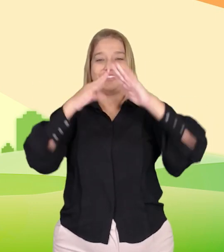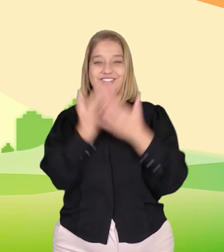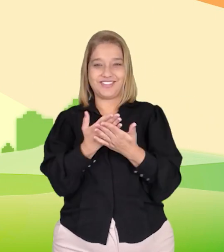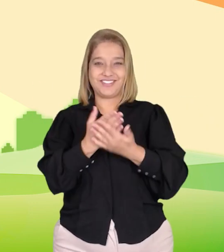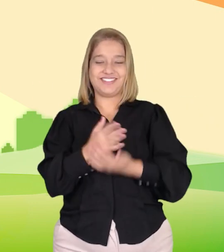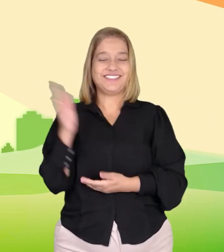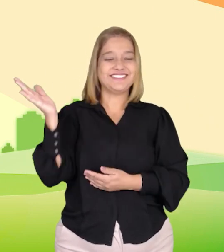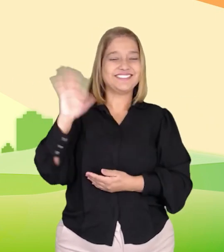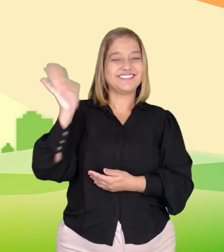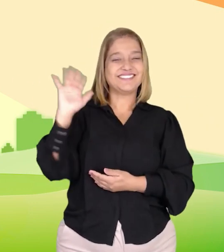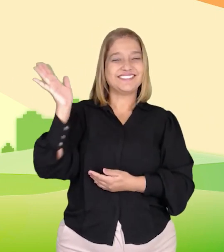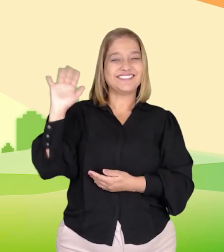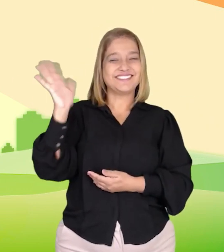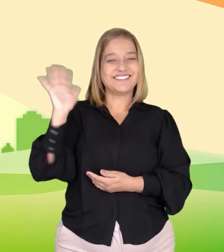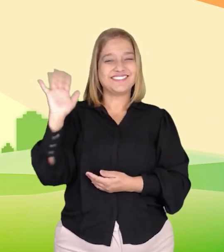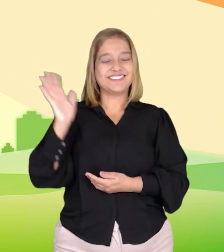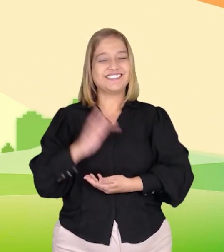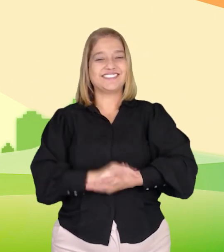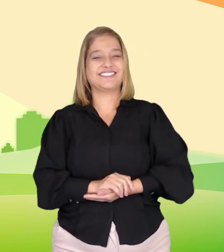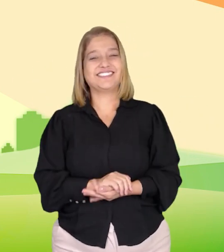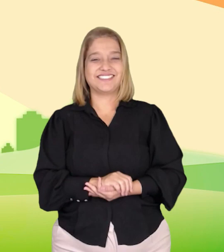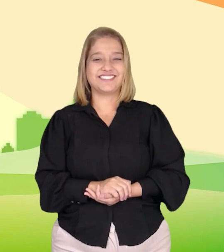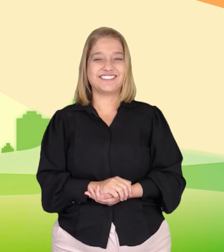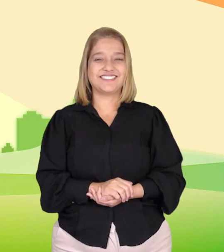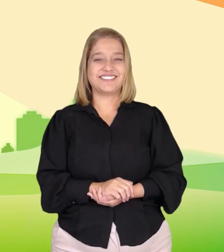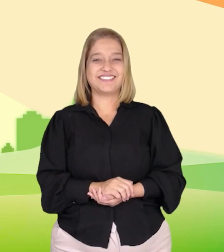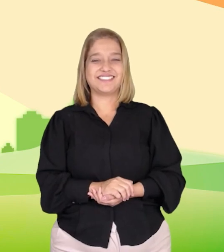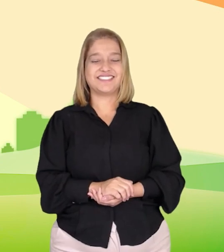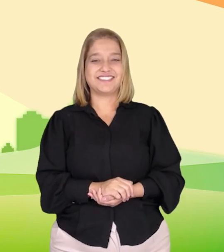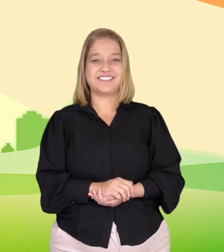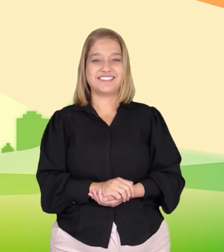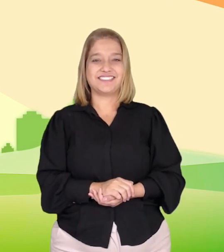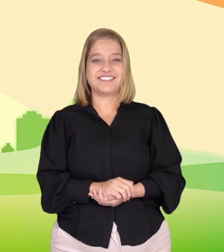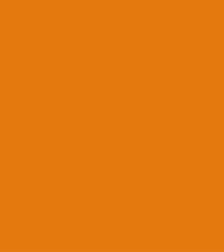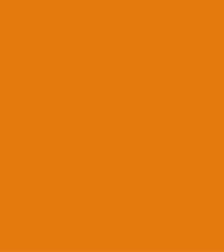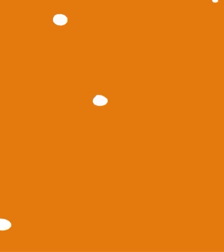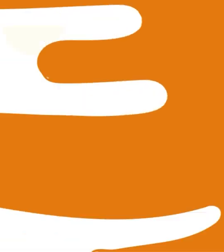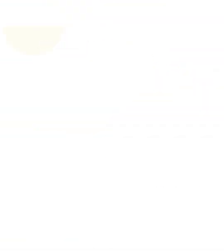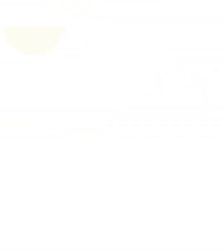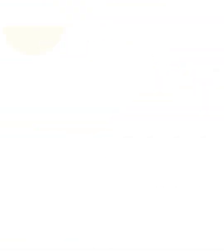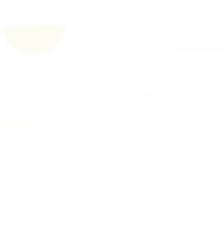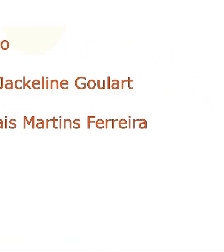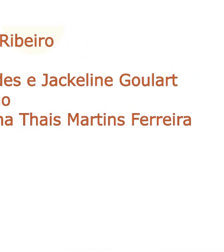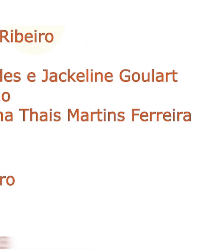a hashtag Conexão Escola. Tchau, tchau, gente! Tchau, tchau.